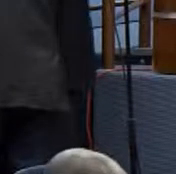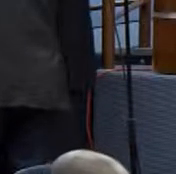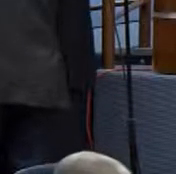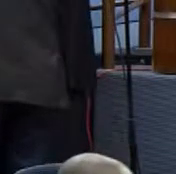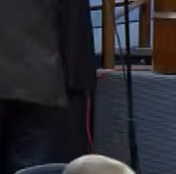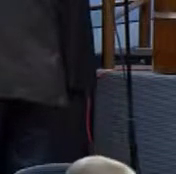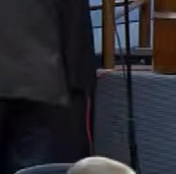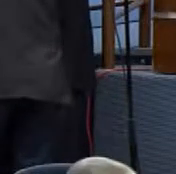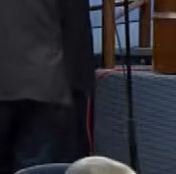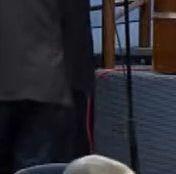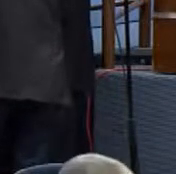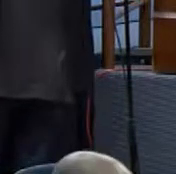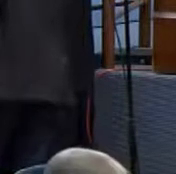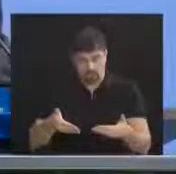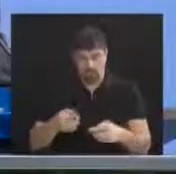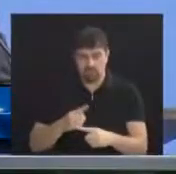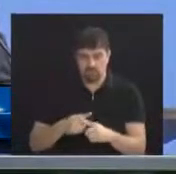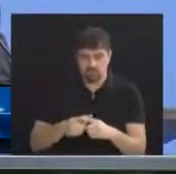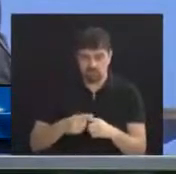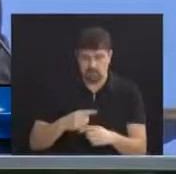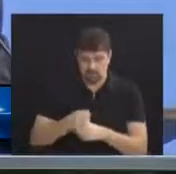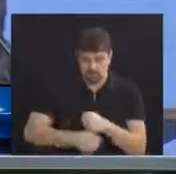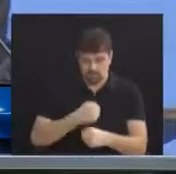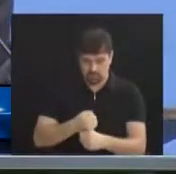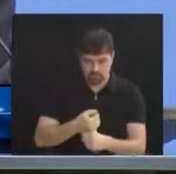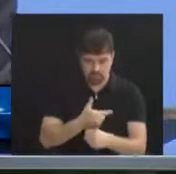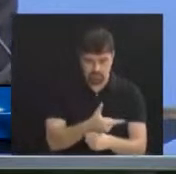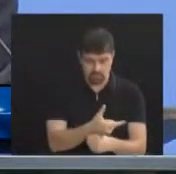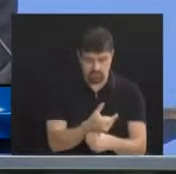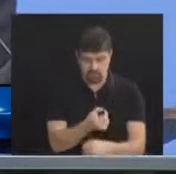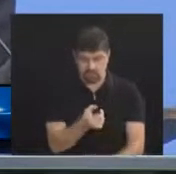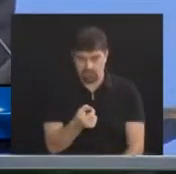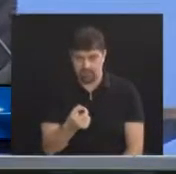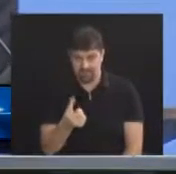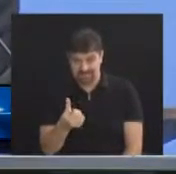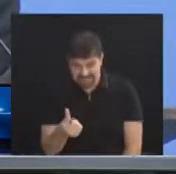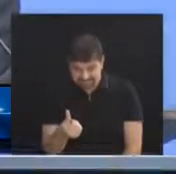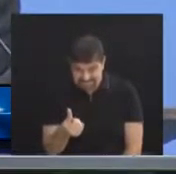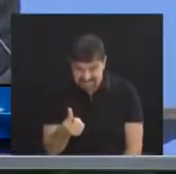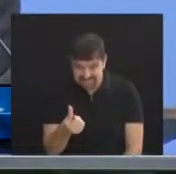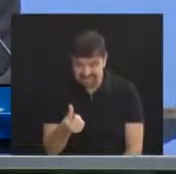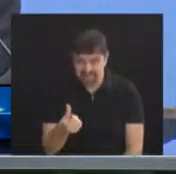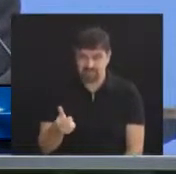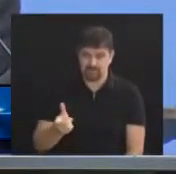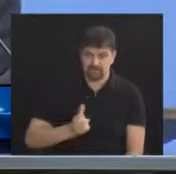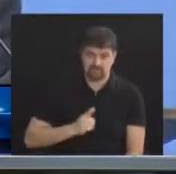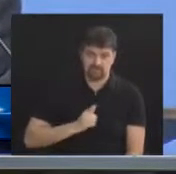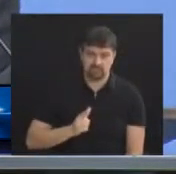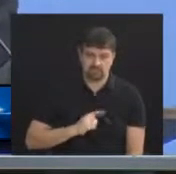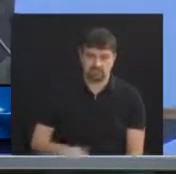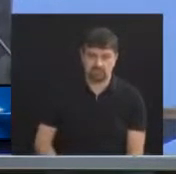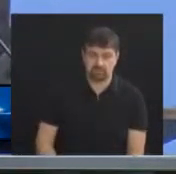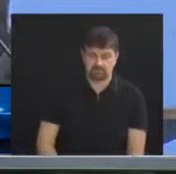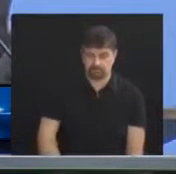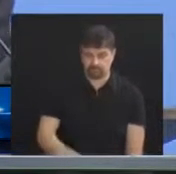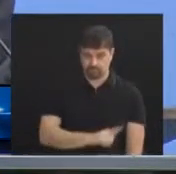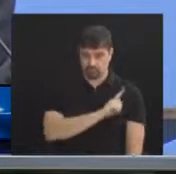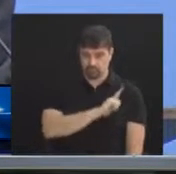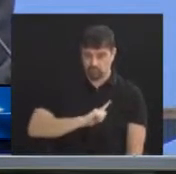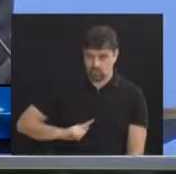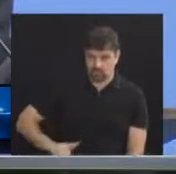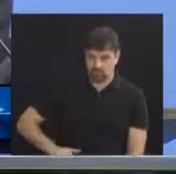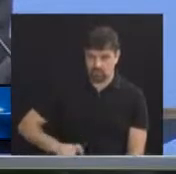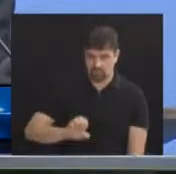outros países economicamente. Em 2006, através do governo do Evo Morales,